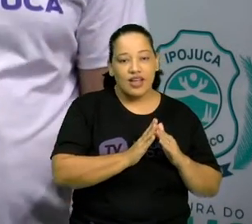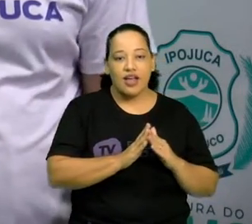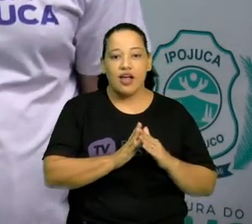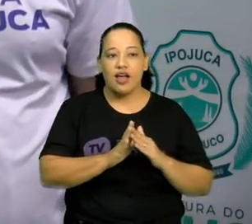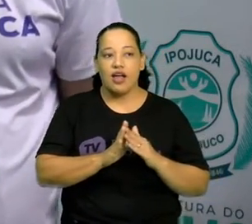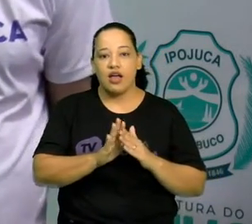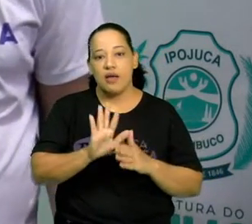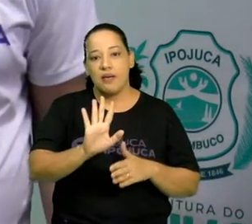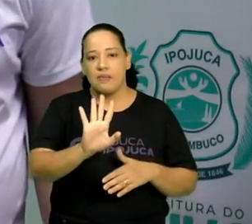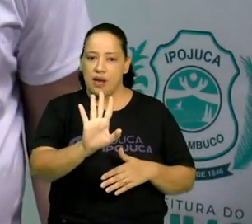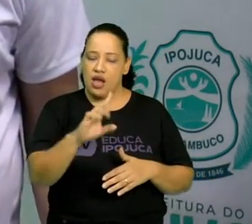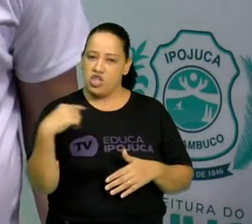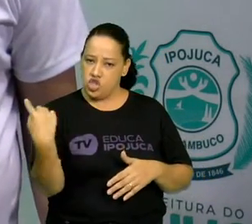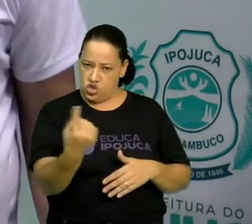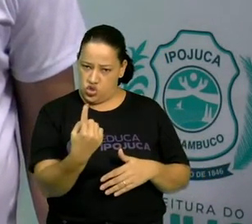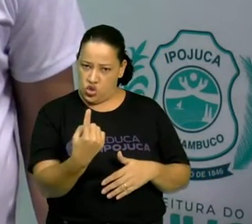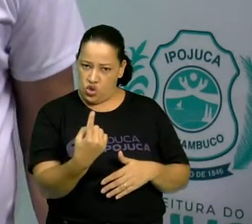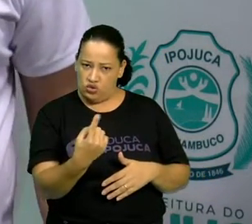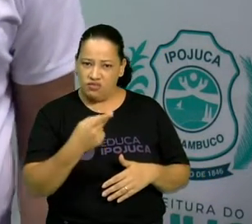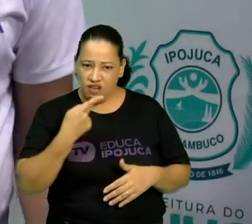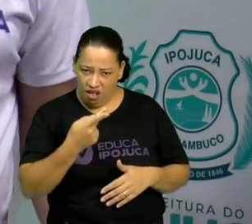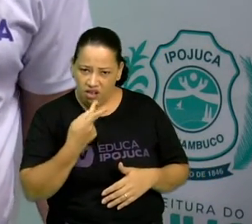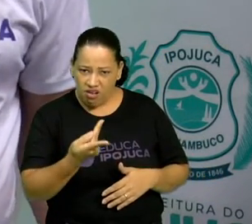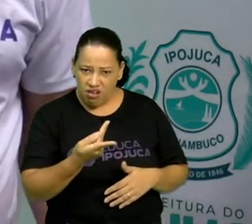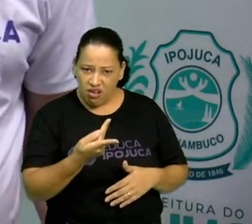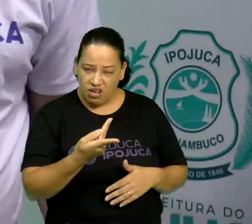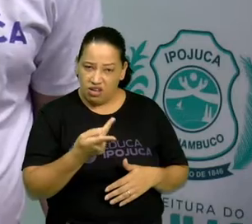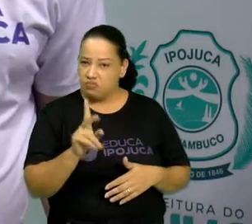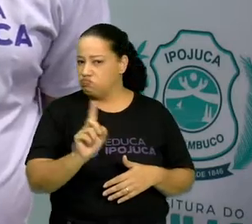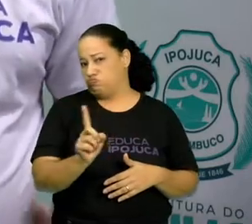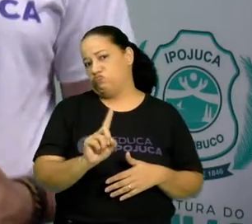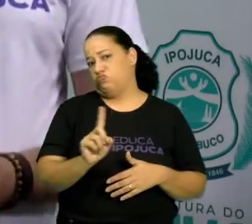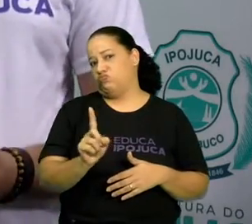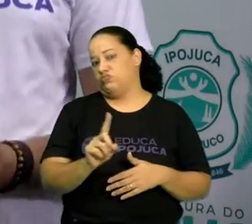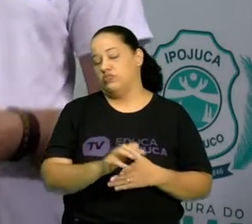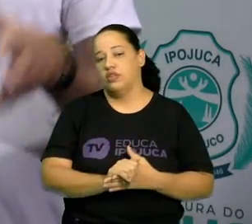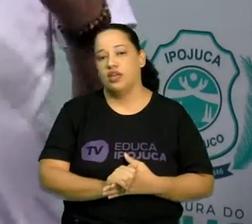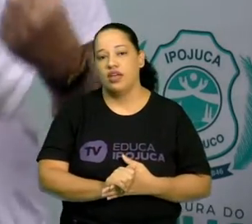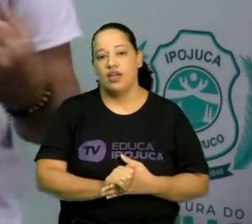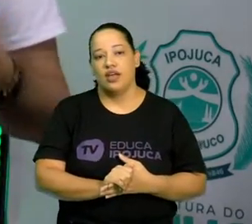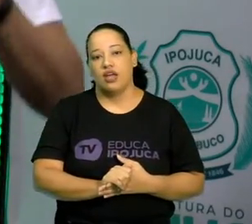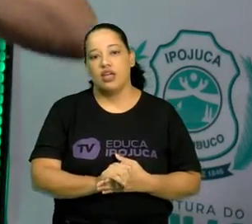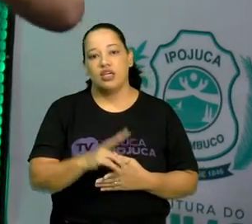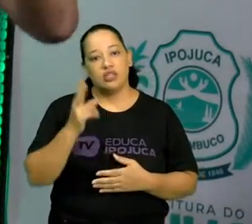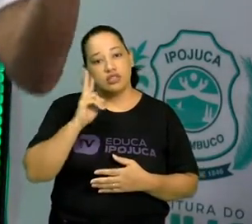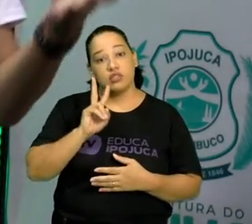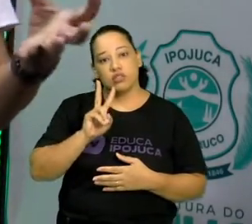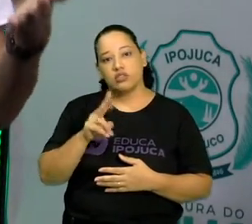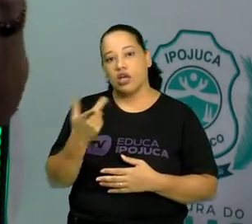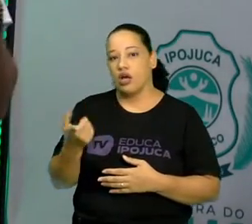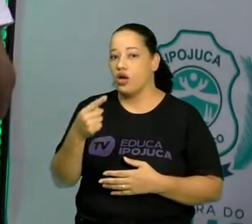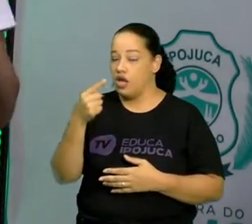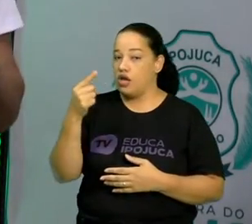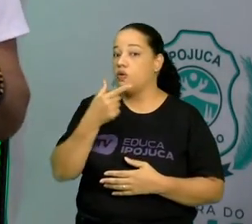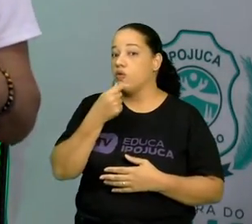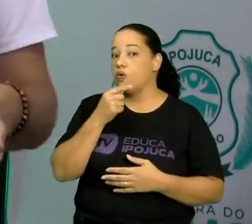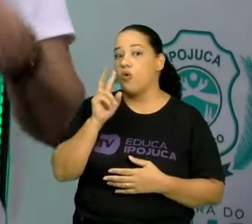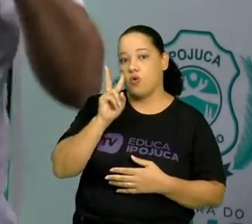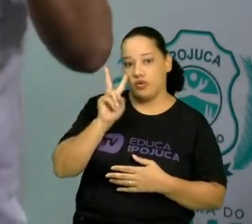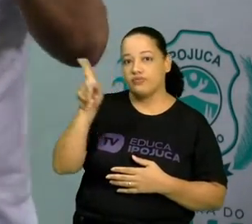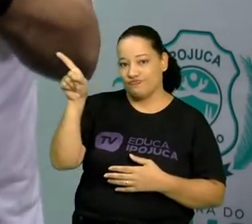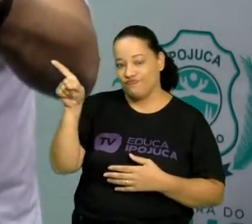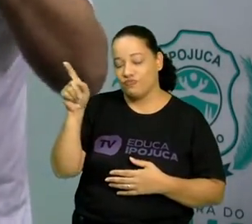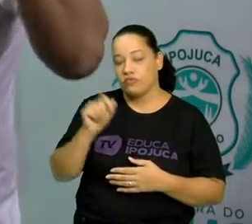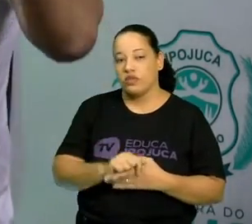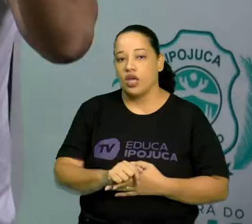E a gente não fala assim. Na verdade, a gente não fala assim. E aí o Stanislavski, que é a grande referência, o Konstantin